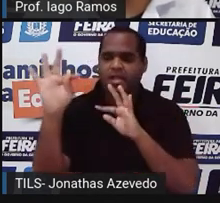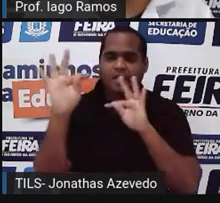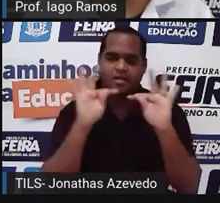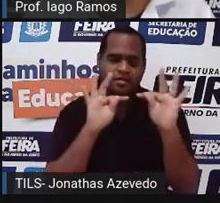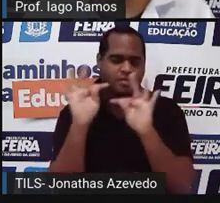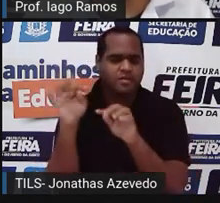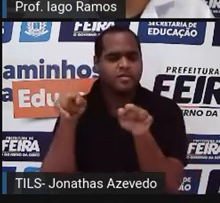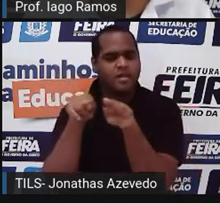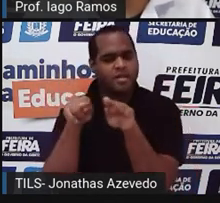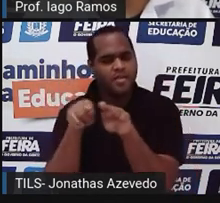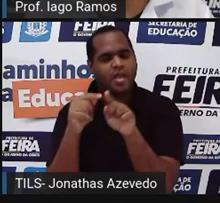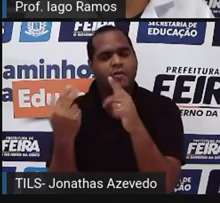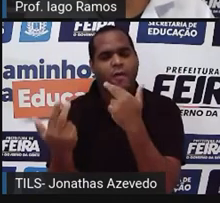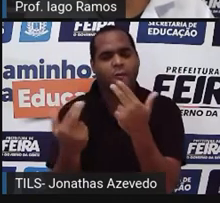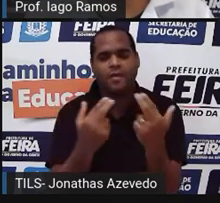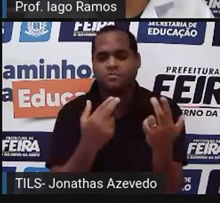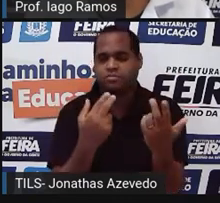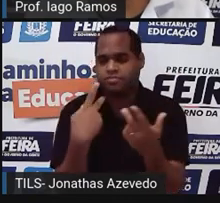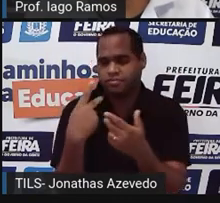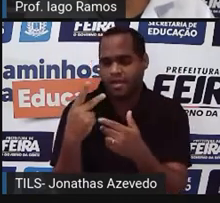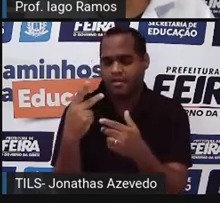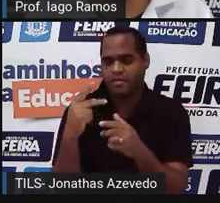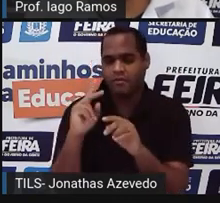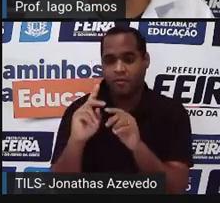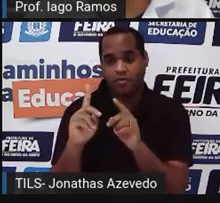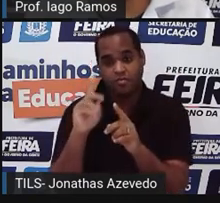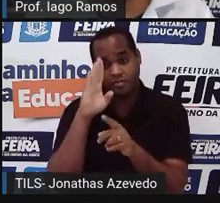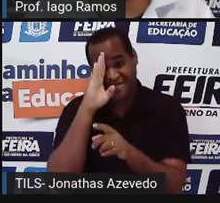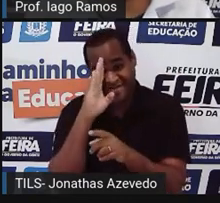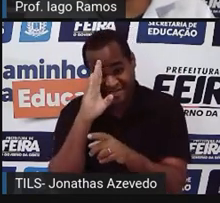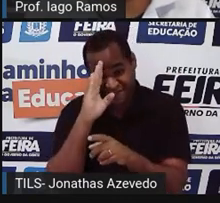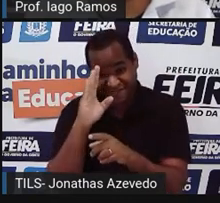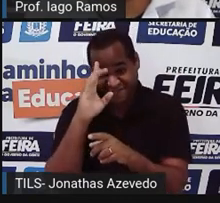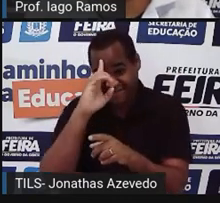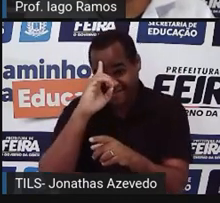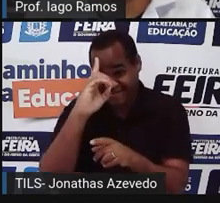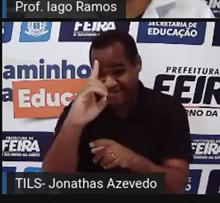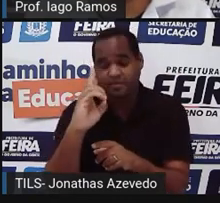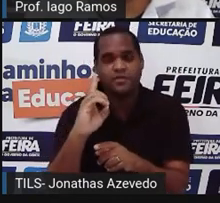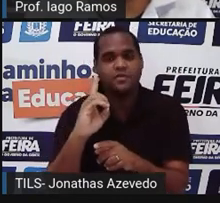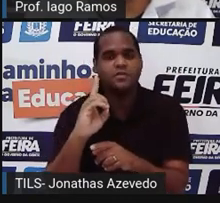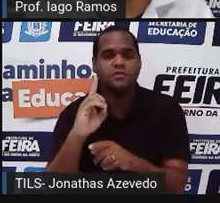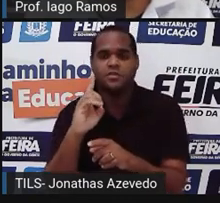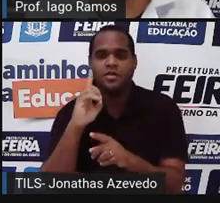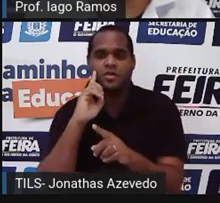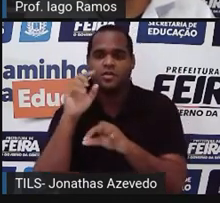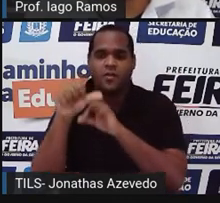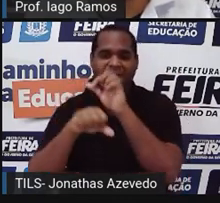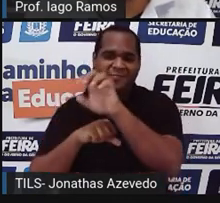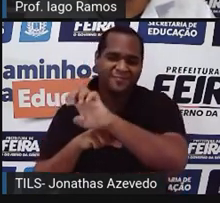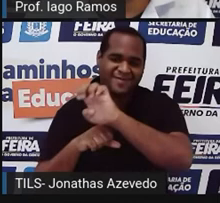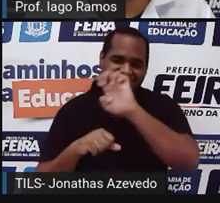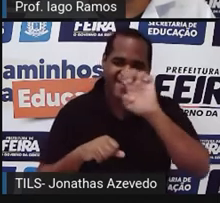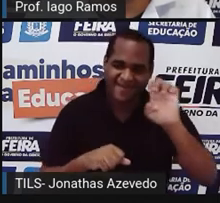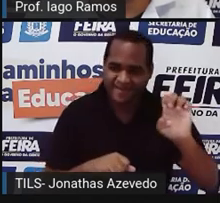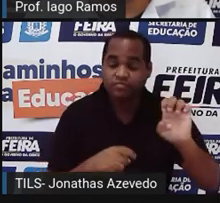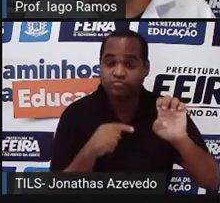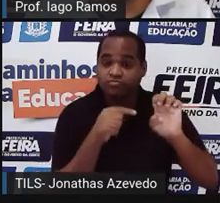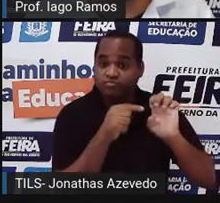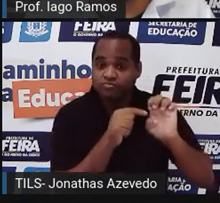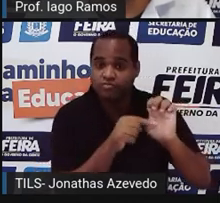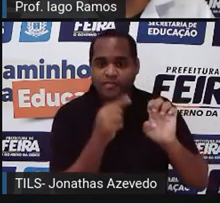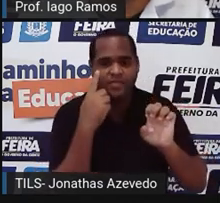também vai mudando aí o seu sentido ou a sua direção. Agora mudando aqui, ó, para o sentido da esquerda. Então a